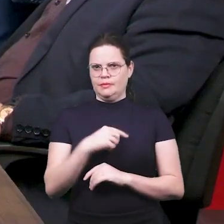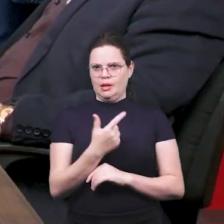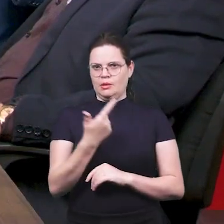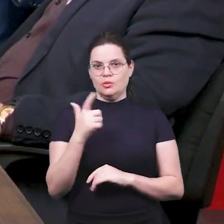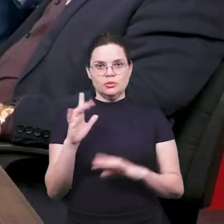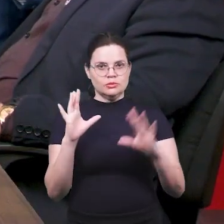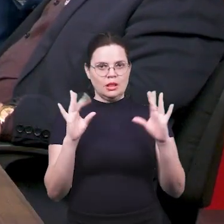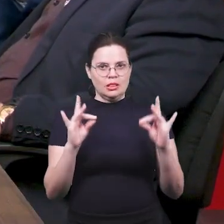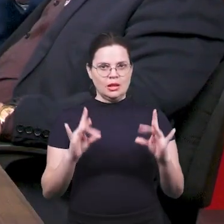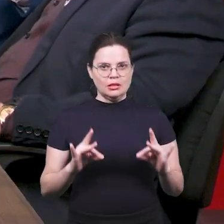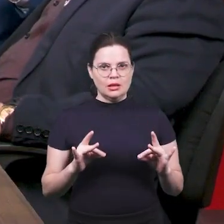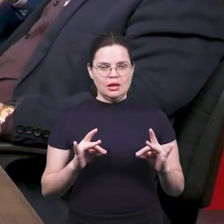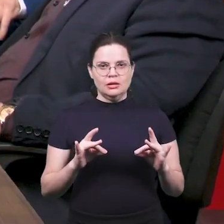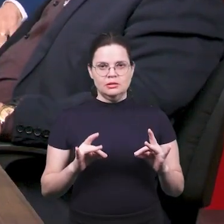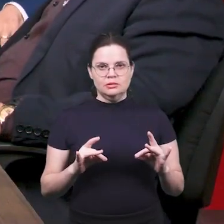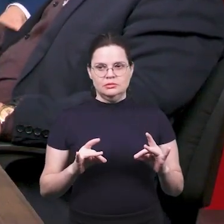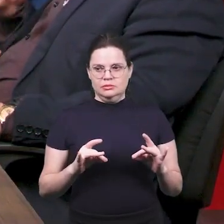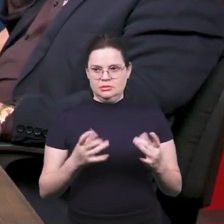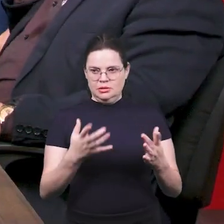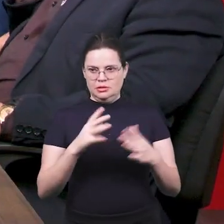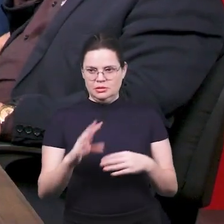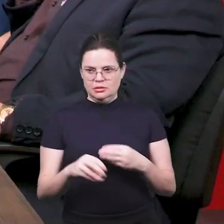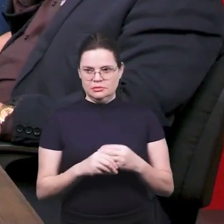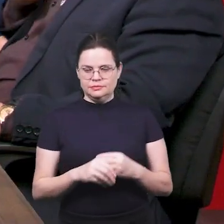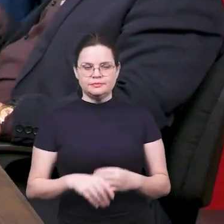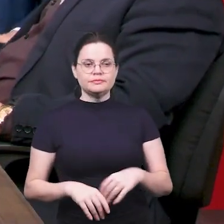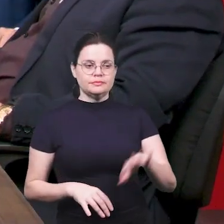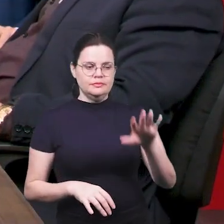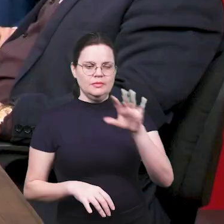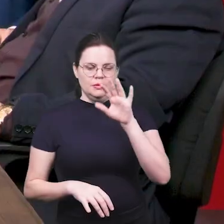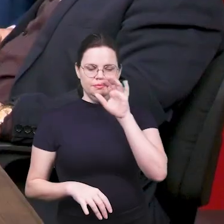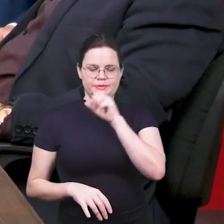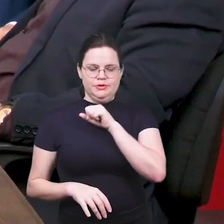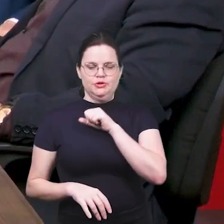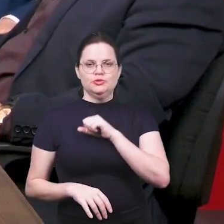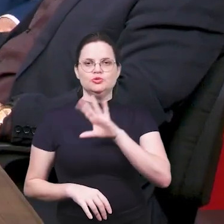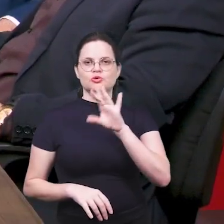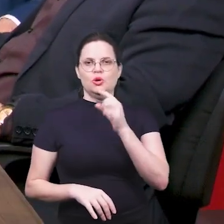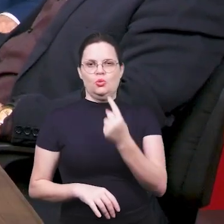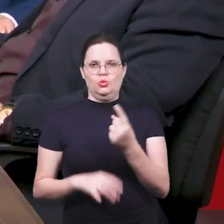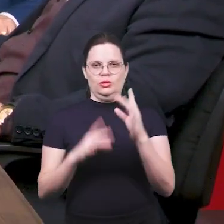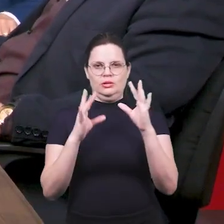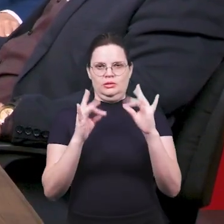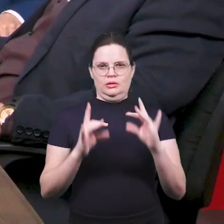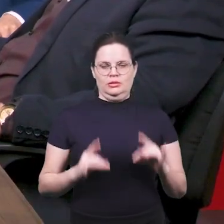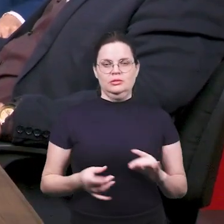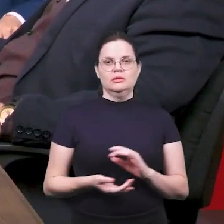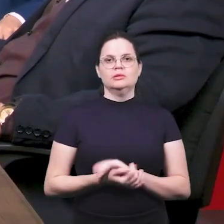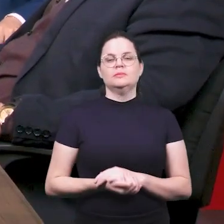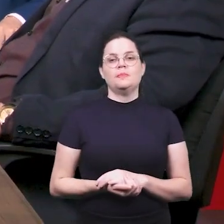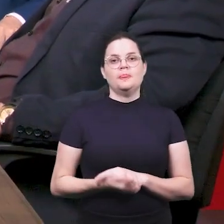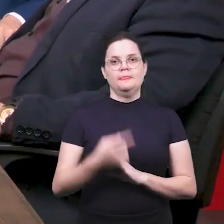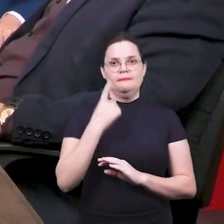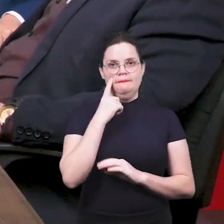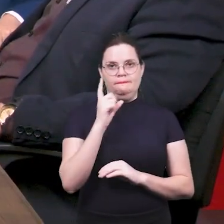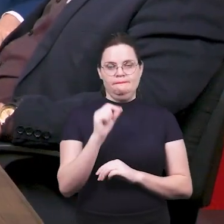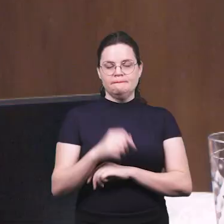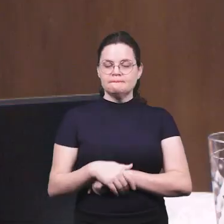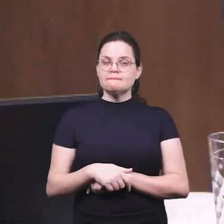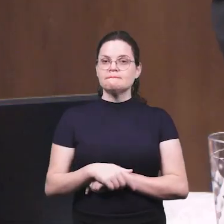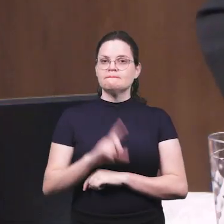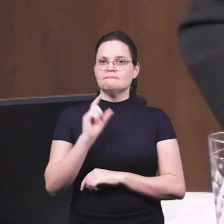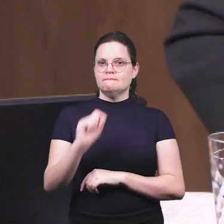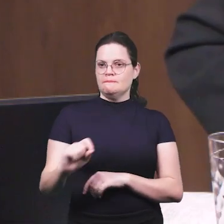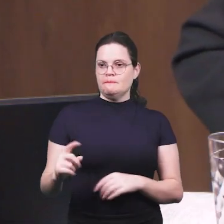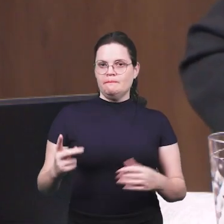detalhe ainda, porque... Sim, só um detalhe aqui que o pastor Arnaldo Carlos colocou muito bem. Vejam só, o que aconteceu nesse período é